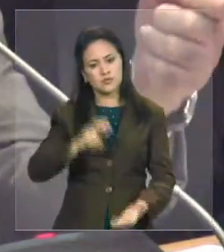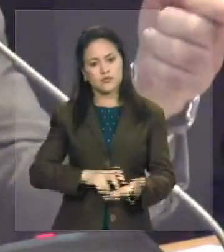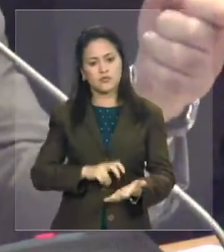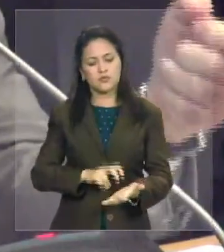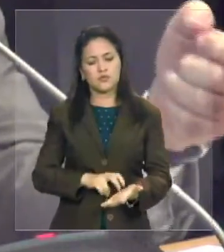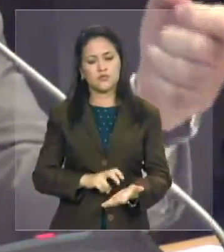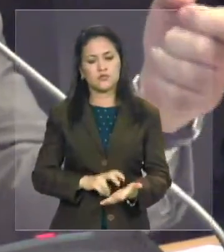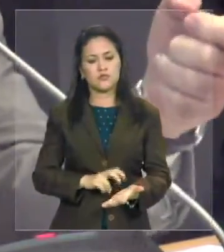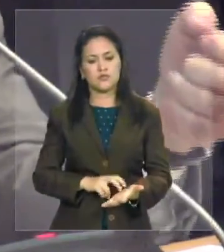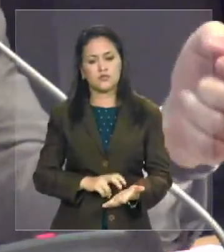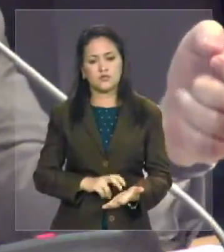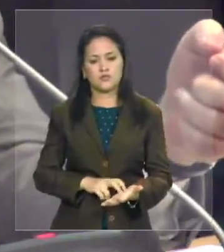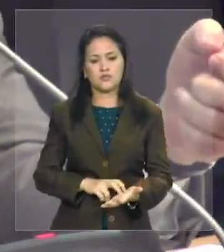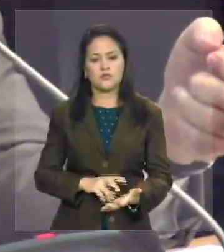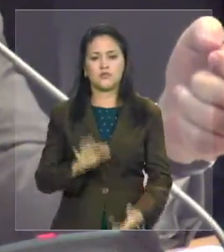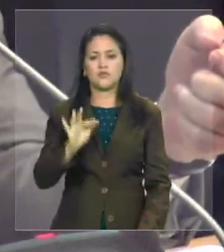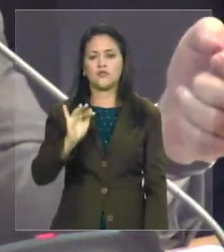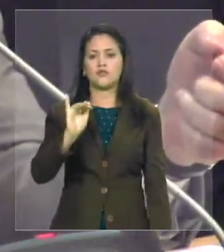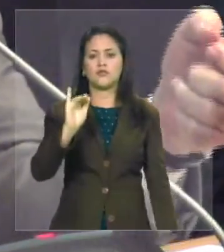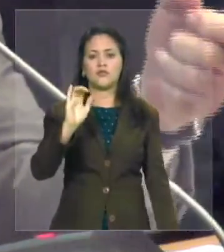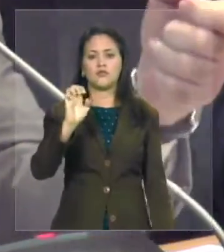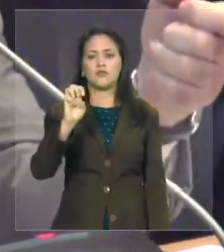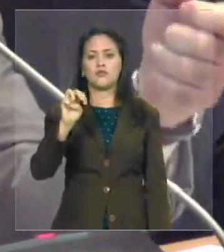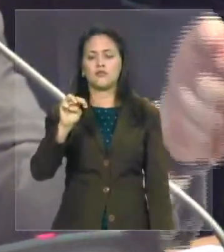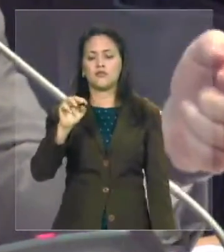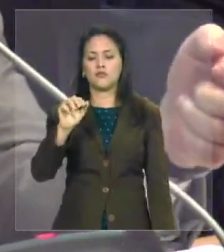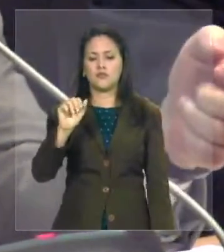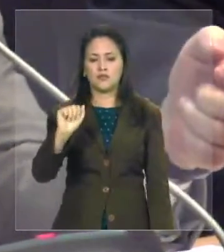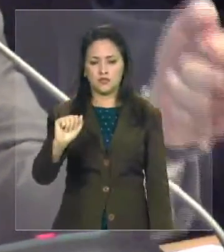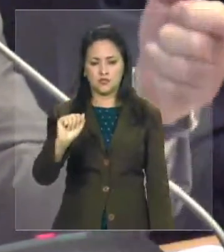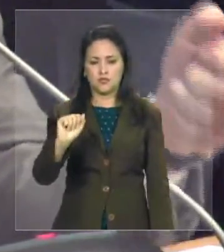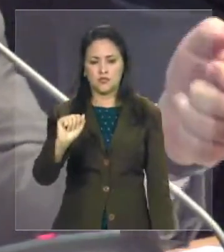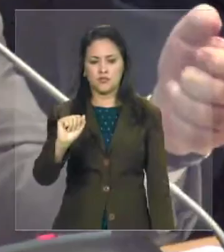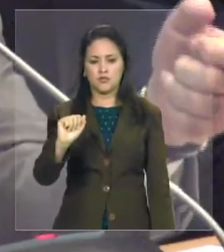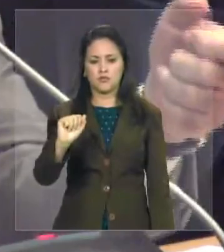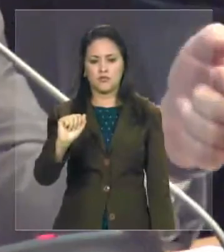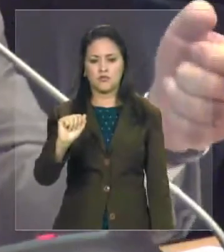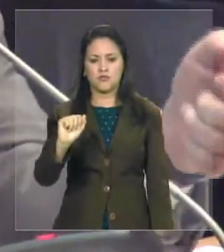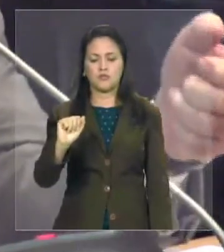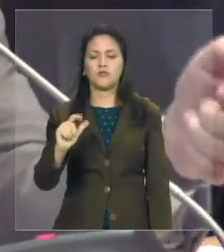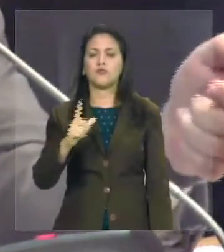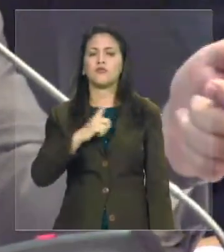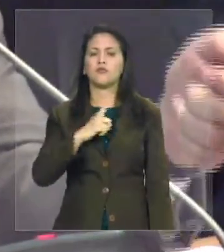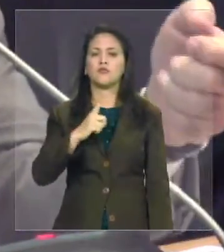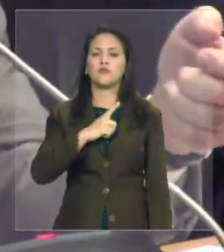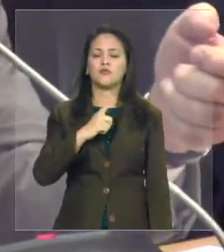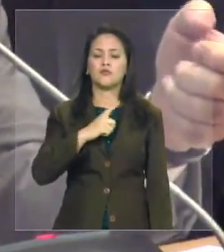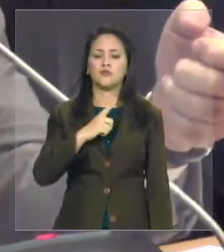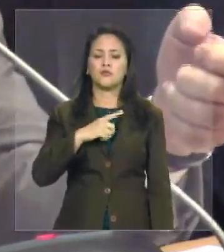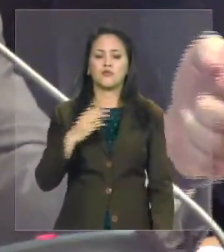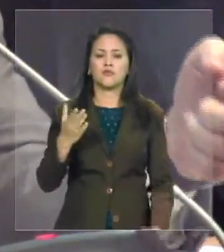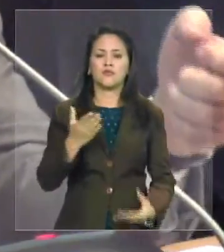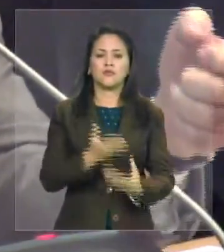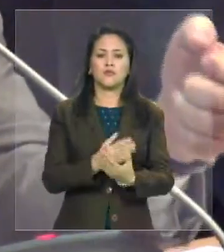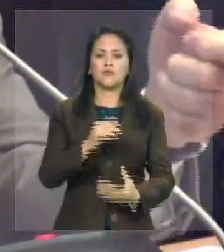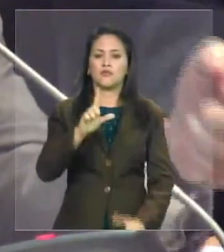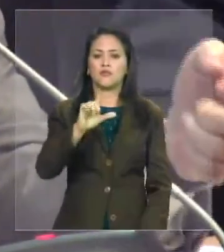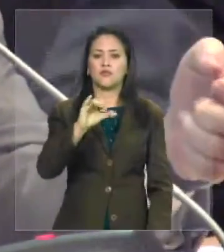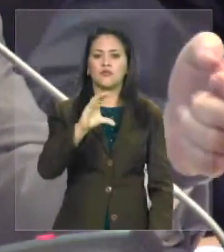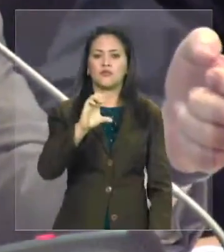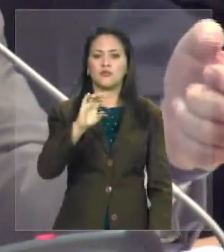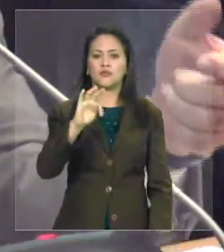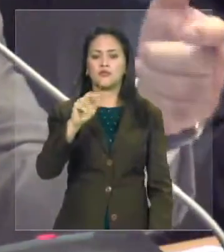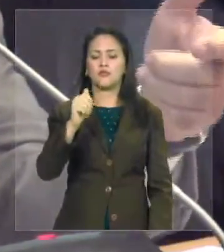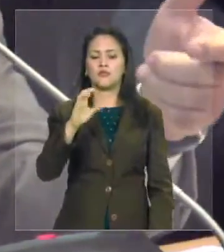no auditório da FIEMA, os envelopes do processo licitatório do transporte público de São